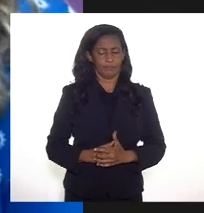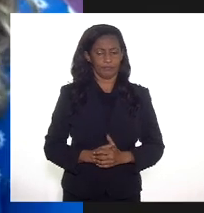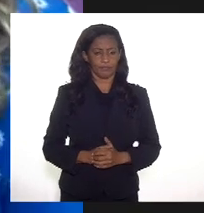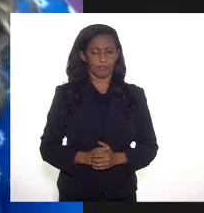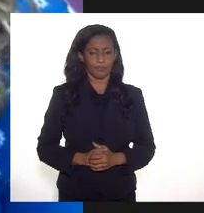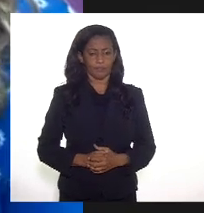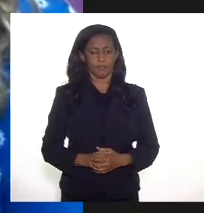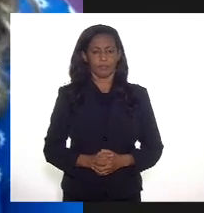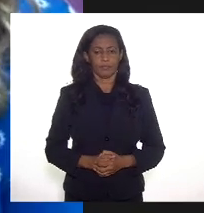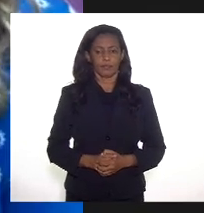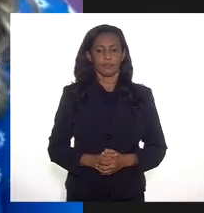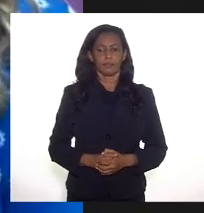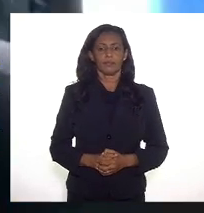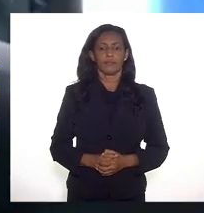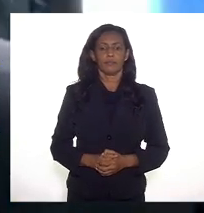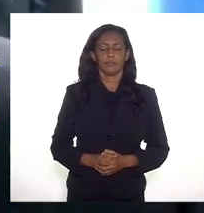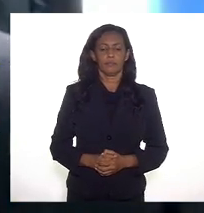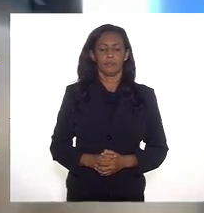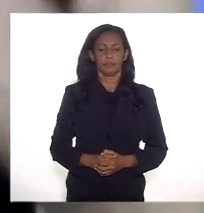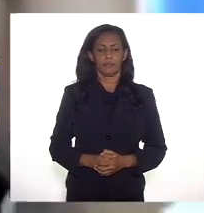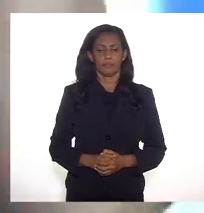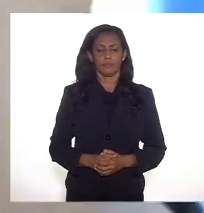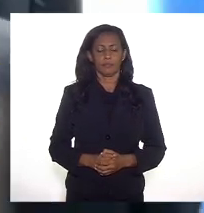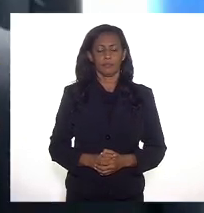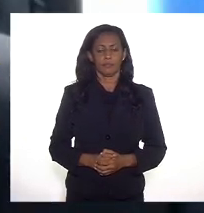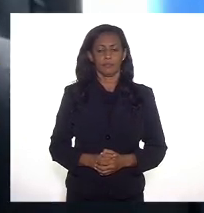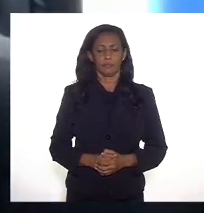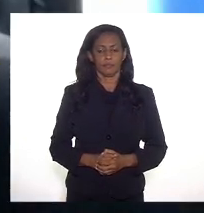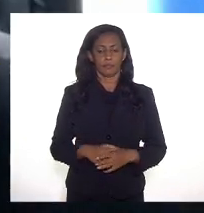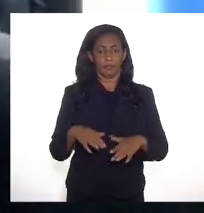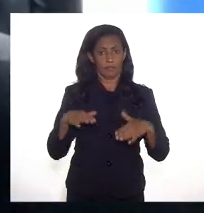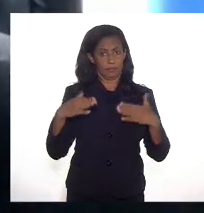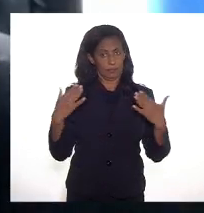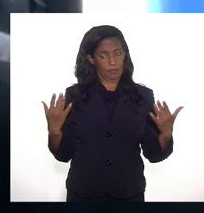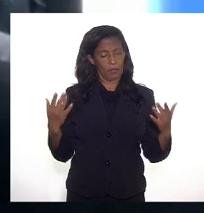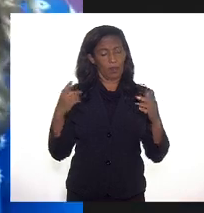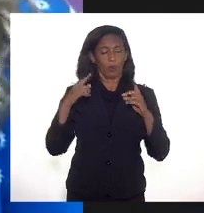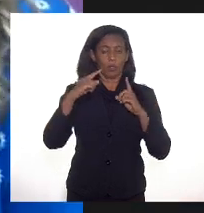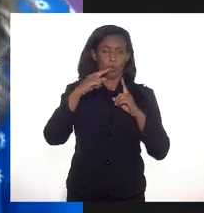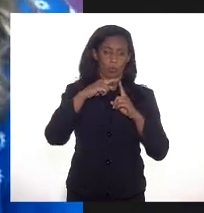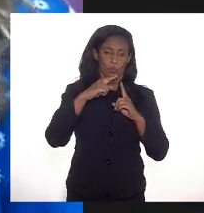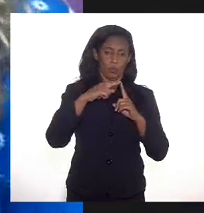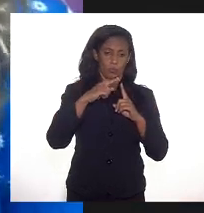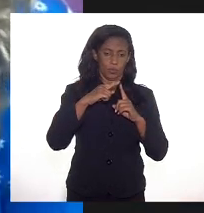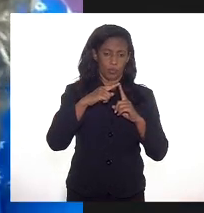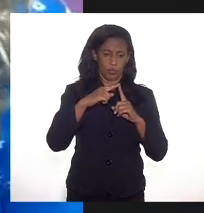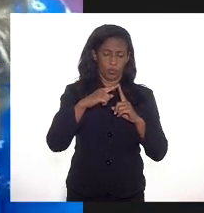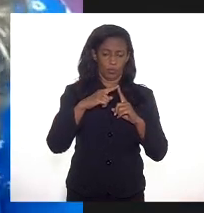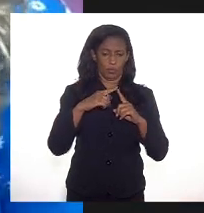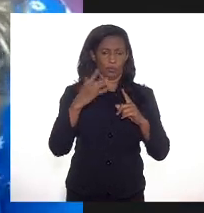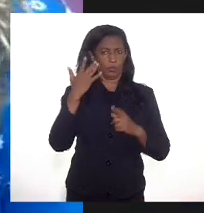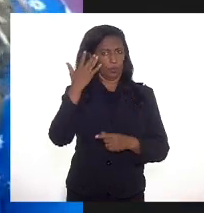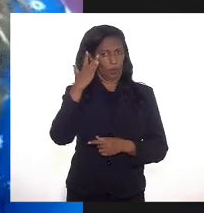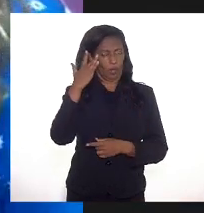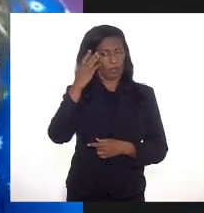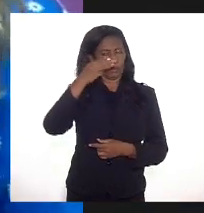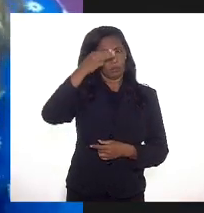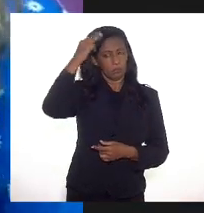Presidente. Só por isso. Foi não, deputado. Então, o objetivo, acho que o deputado Márcio